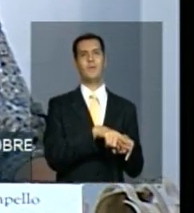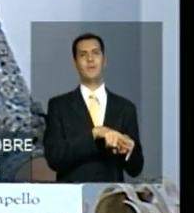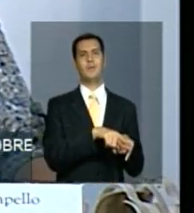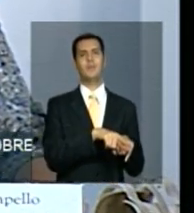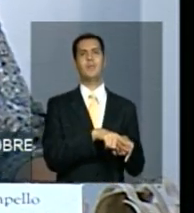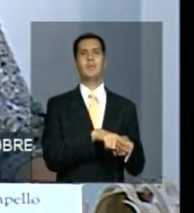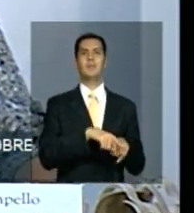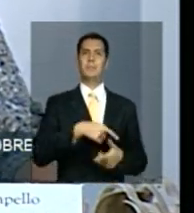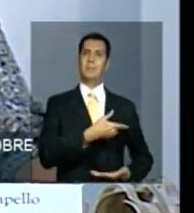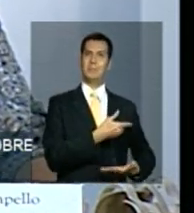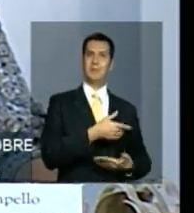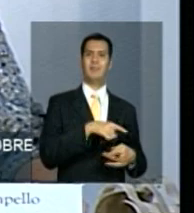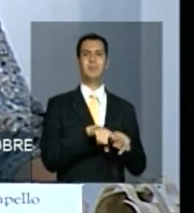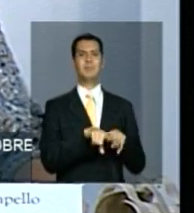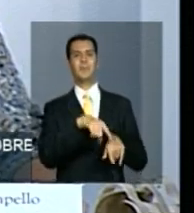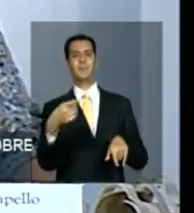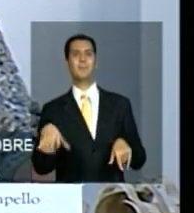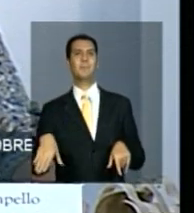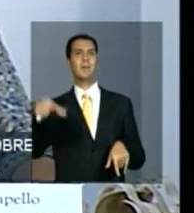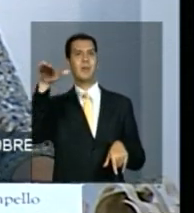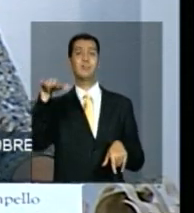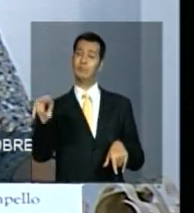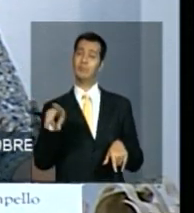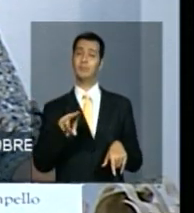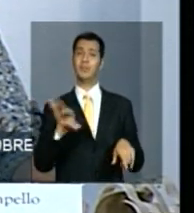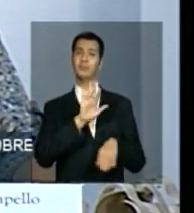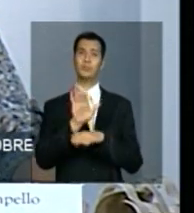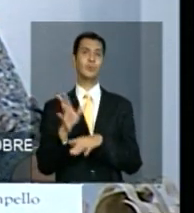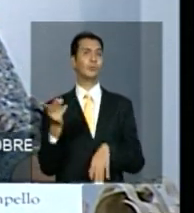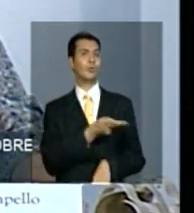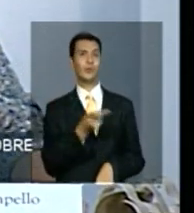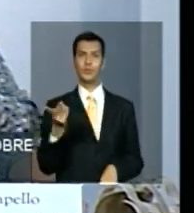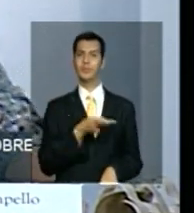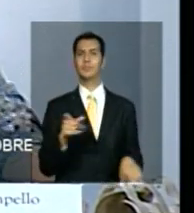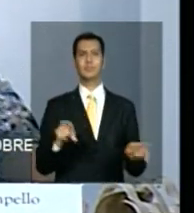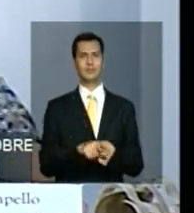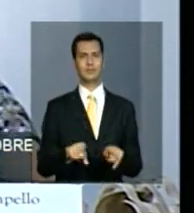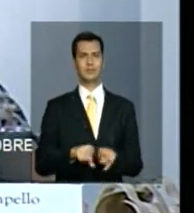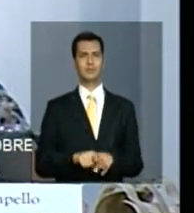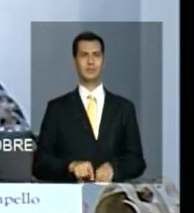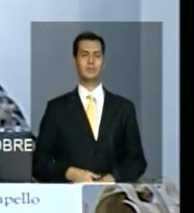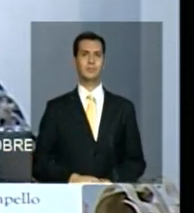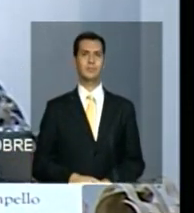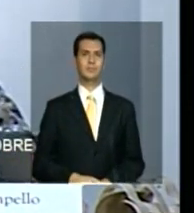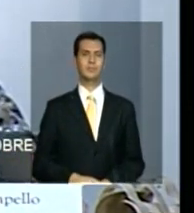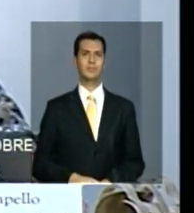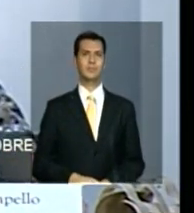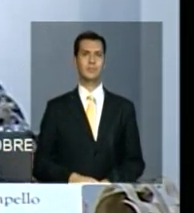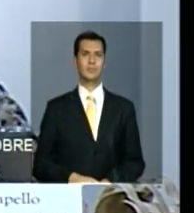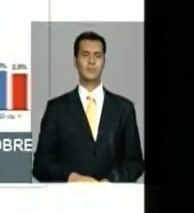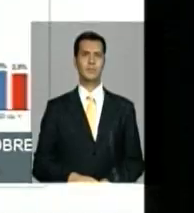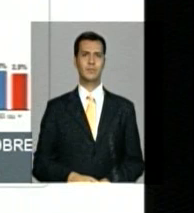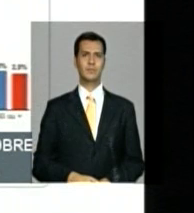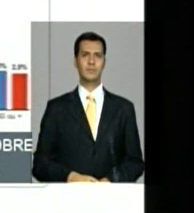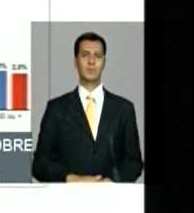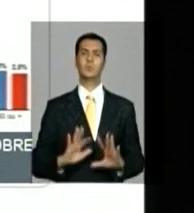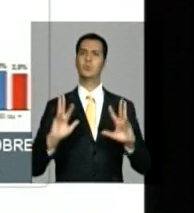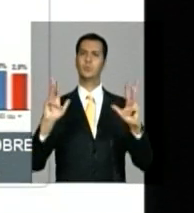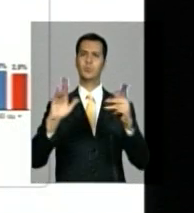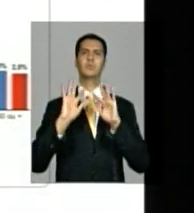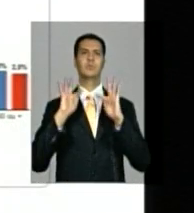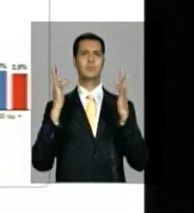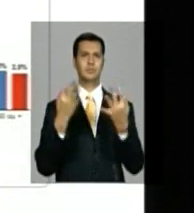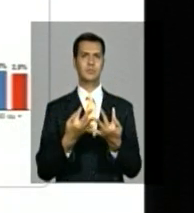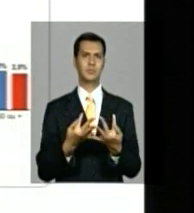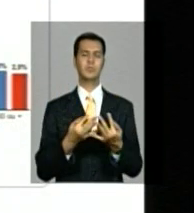a 6 anos portanto uma redução também nessa faixa etária muito importante e para todas as famílias nós